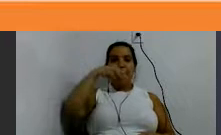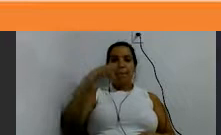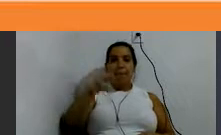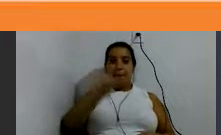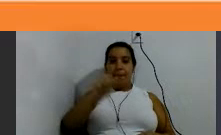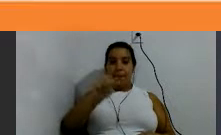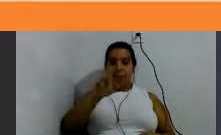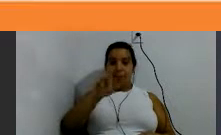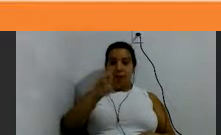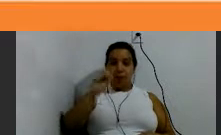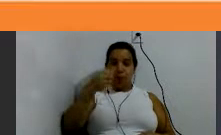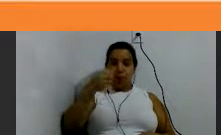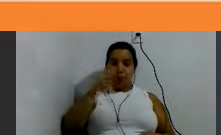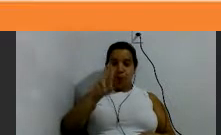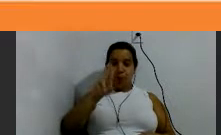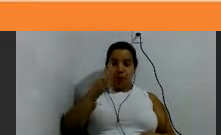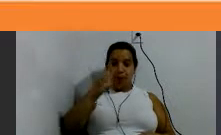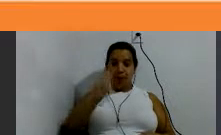primatas.